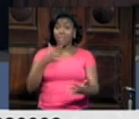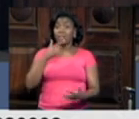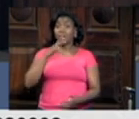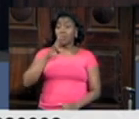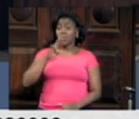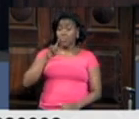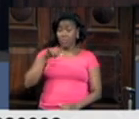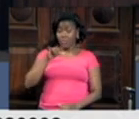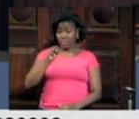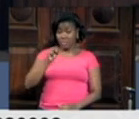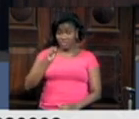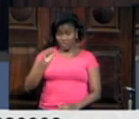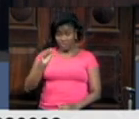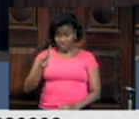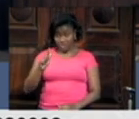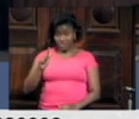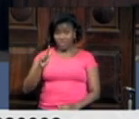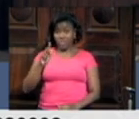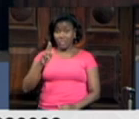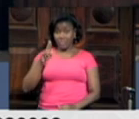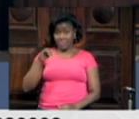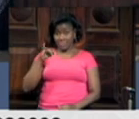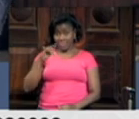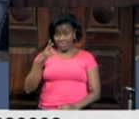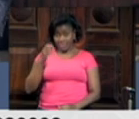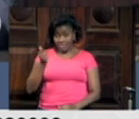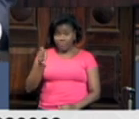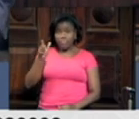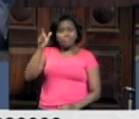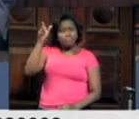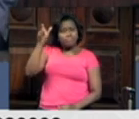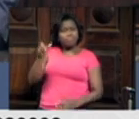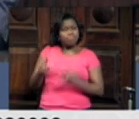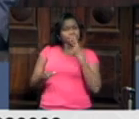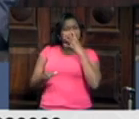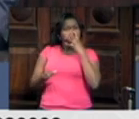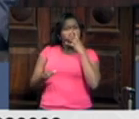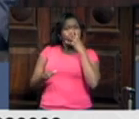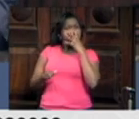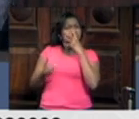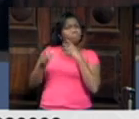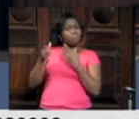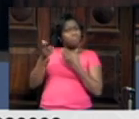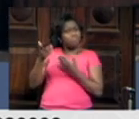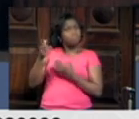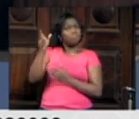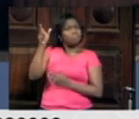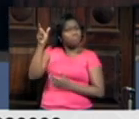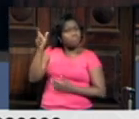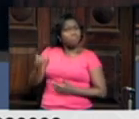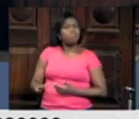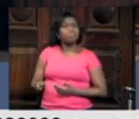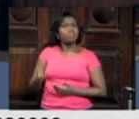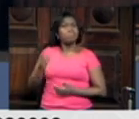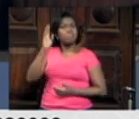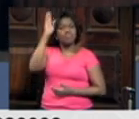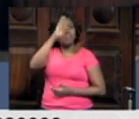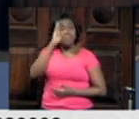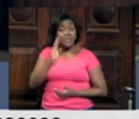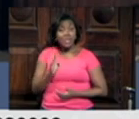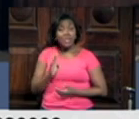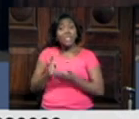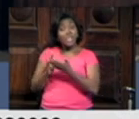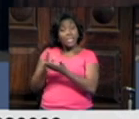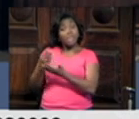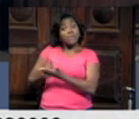Guimarães foi uma grande figura na história do nosso país. Ulisses Guimarães está